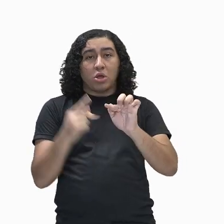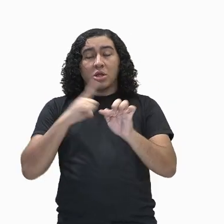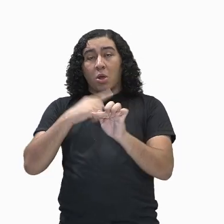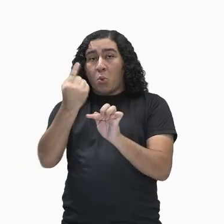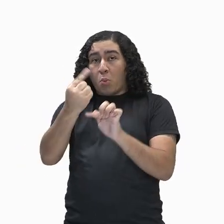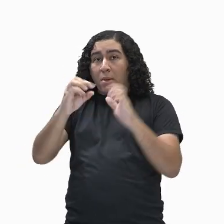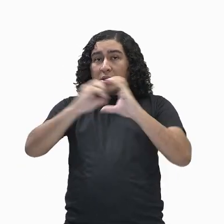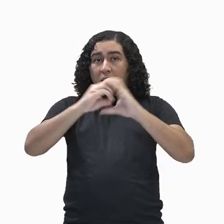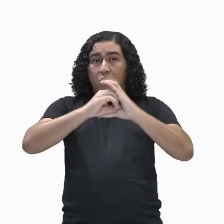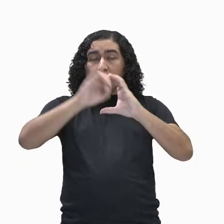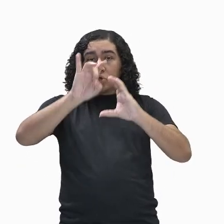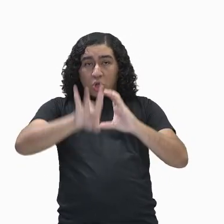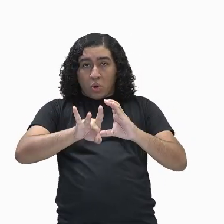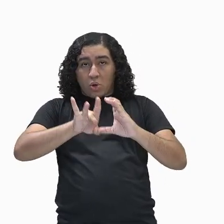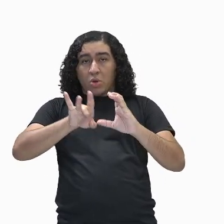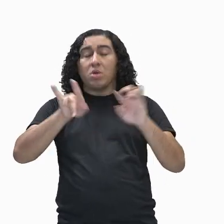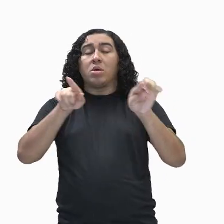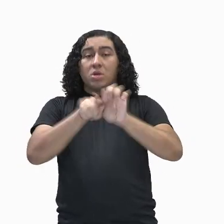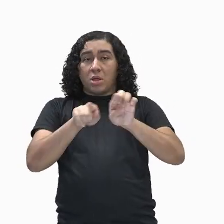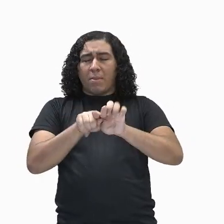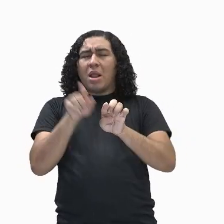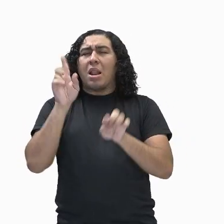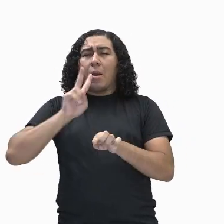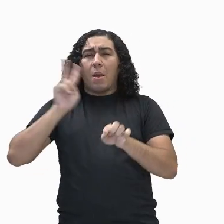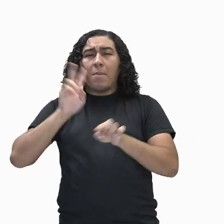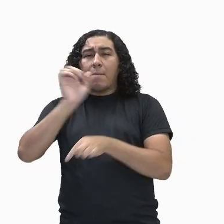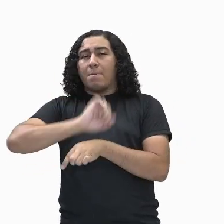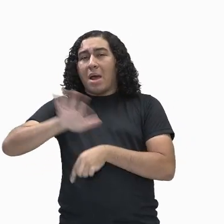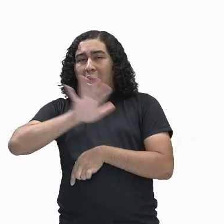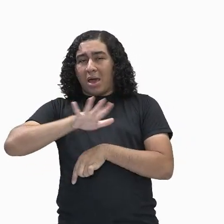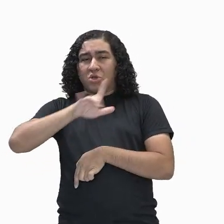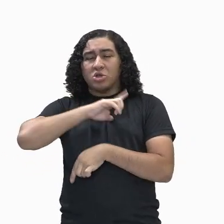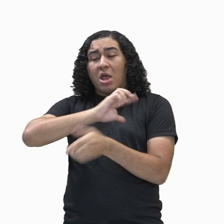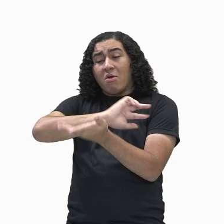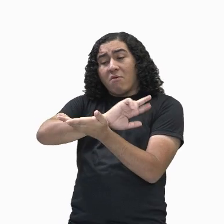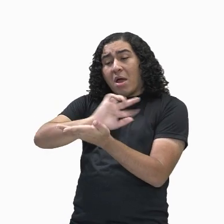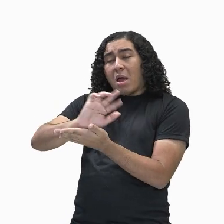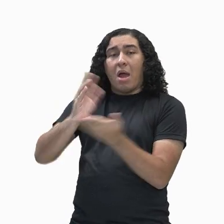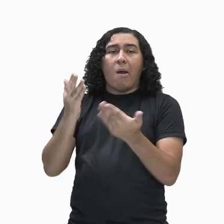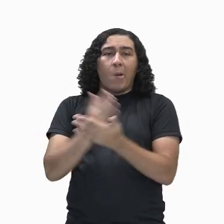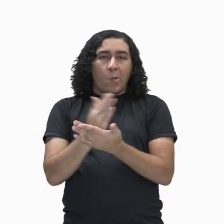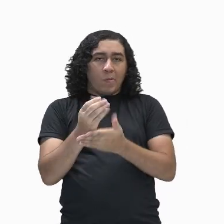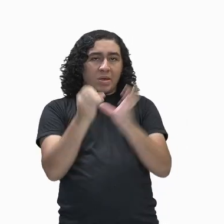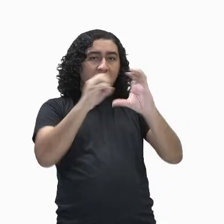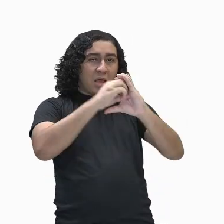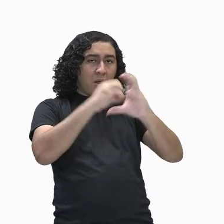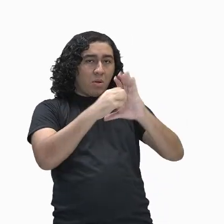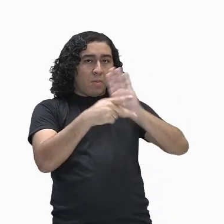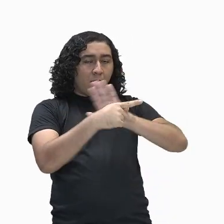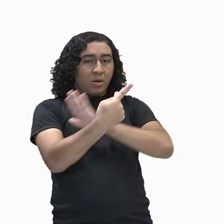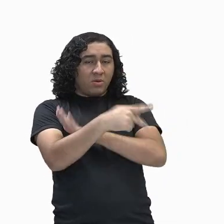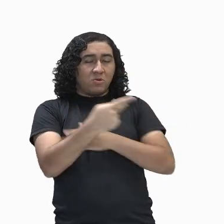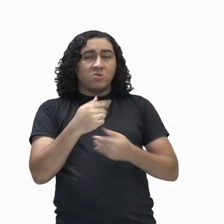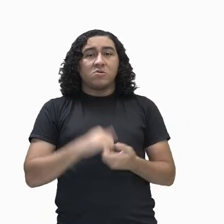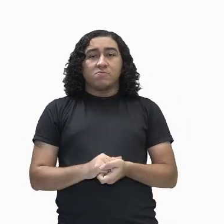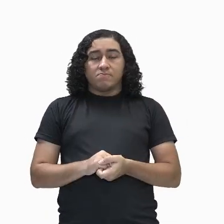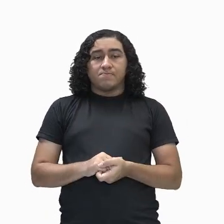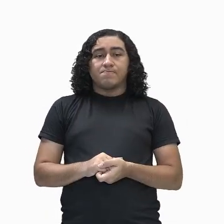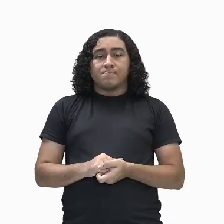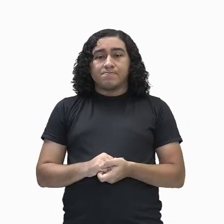unicelulares, como a gente viu no início aquela imagem, né, mostrando lá algumas células do reino protista,